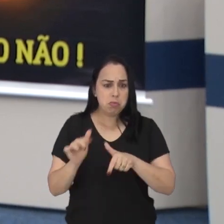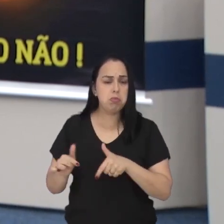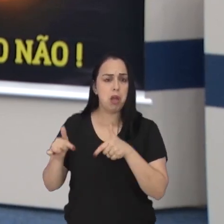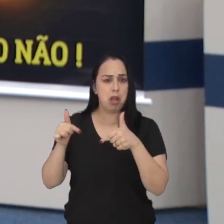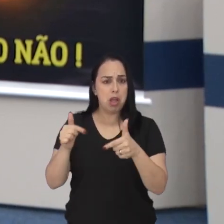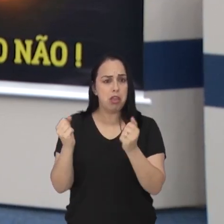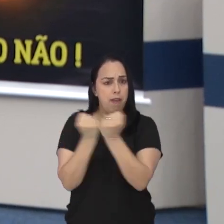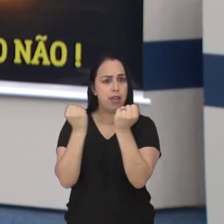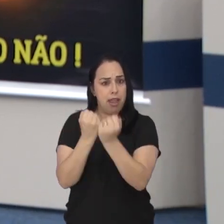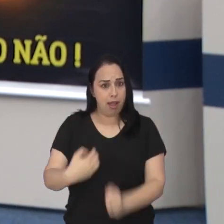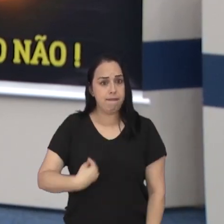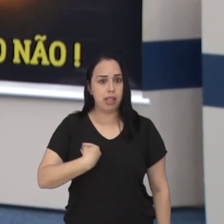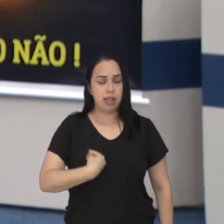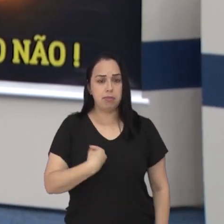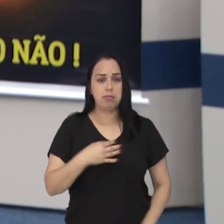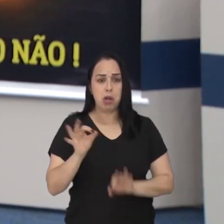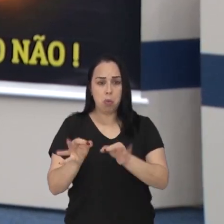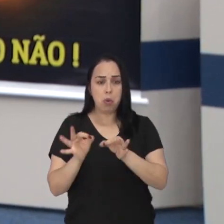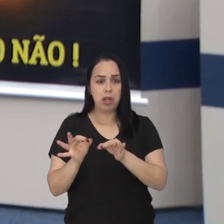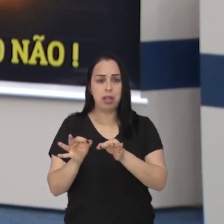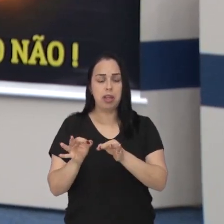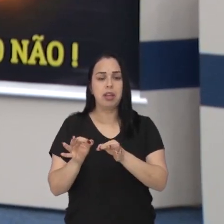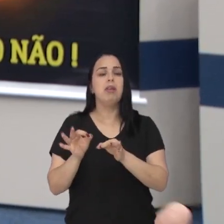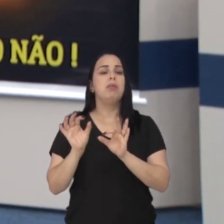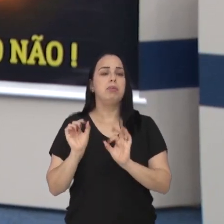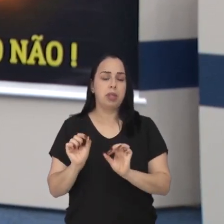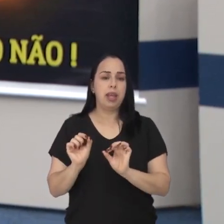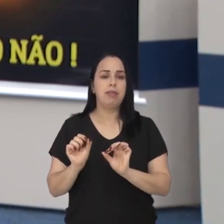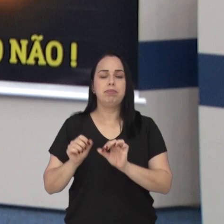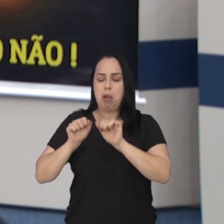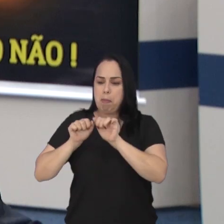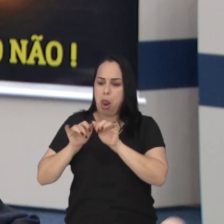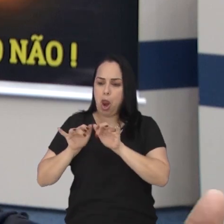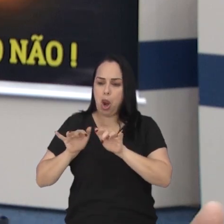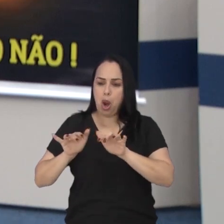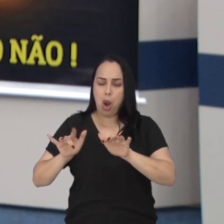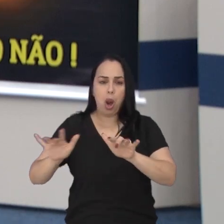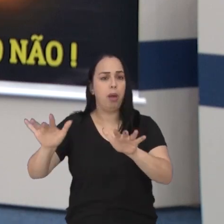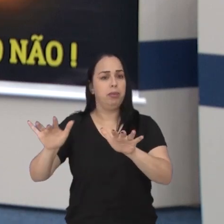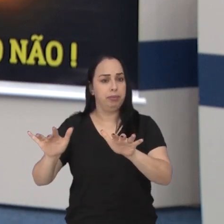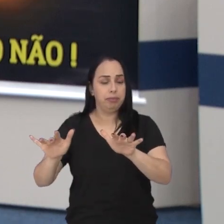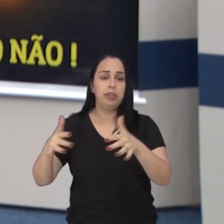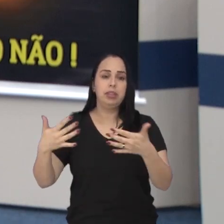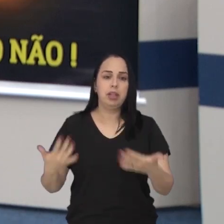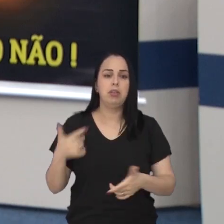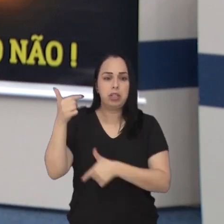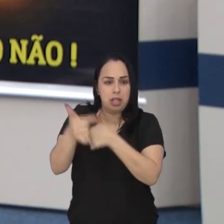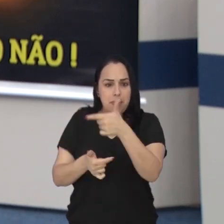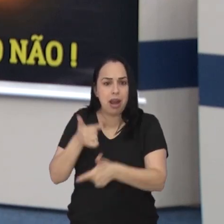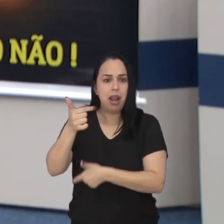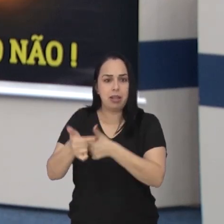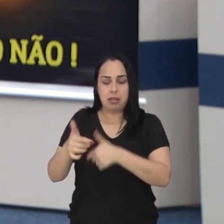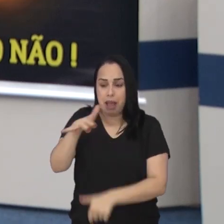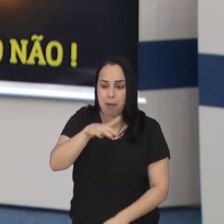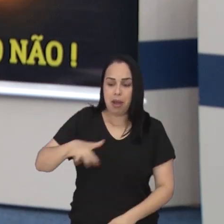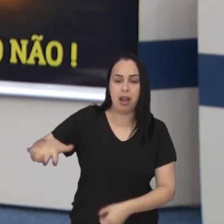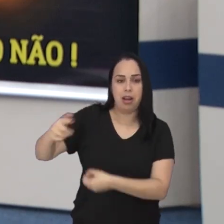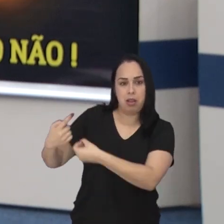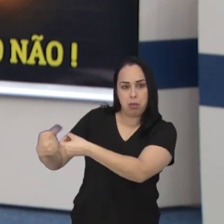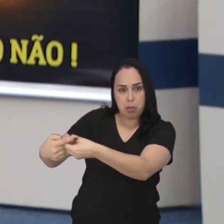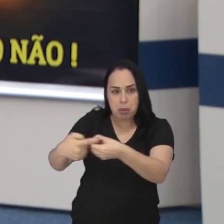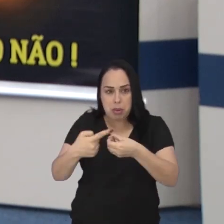com que essa defesa da vida ela ultrapasse barreiras e fronteiras de cidades. Então nós trabalhamos aqui toda a